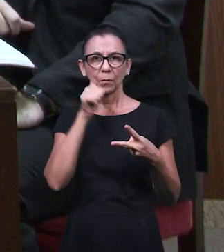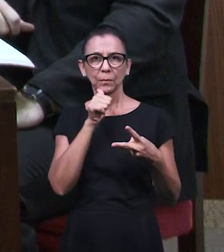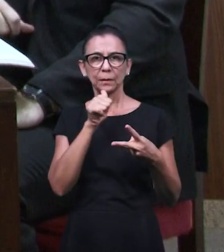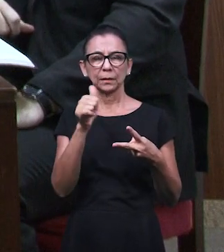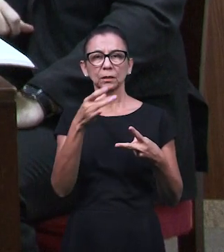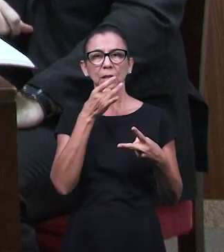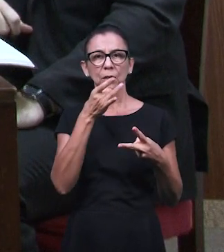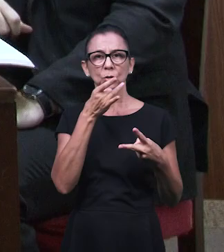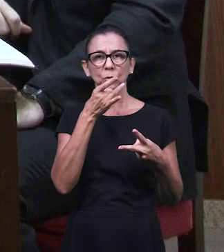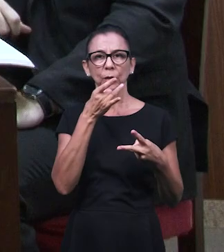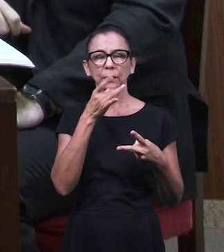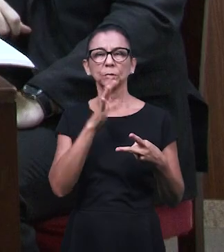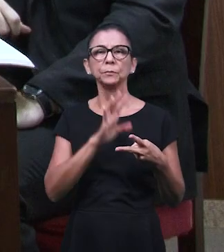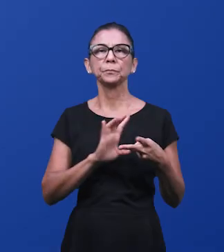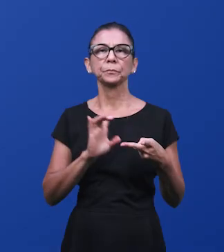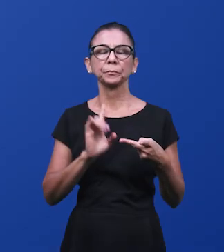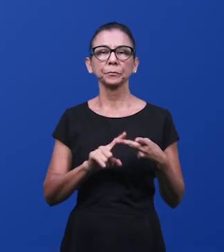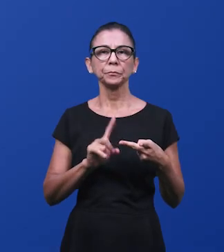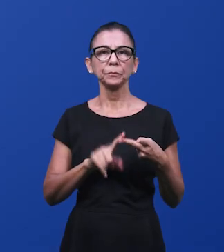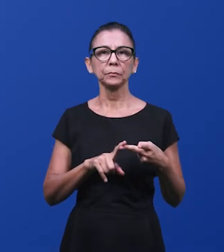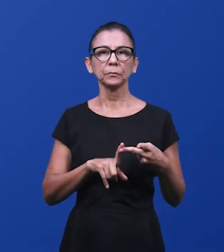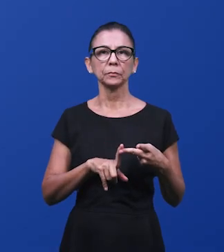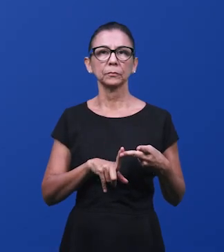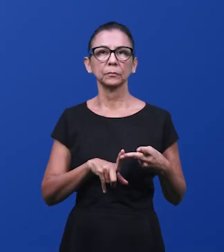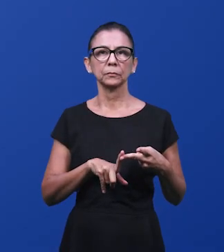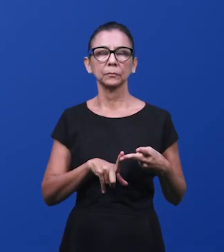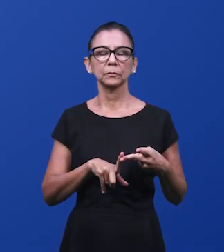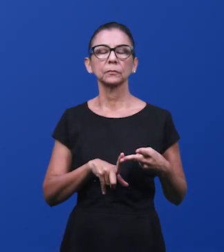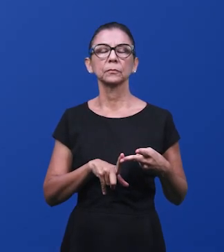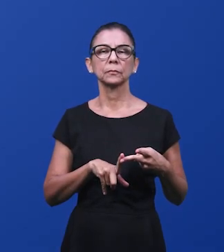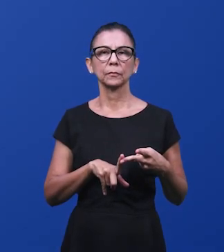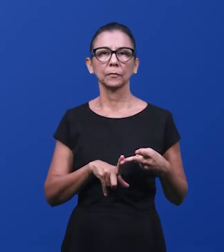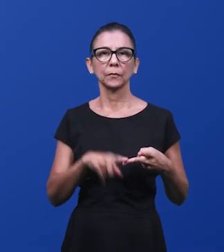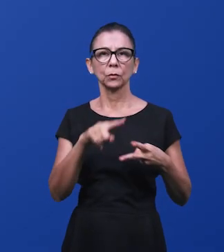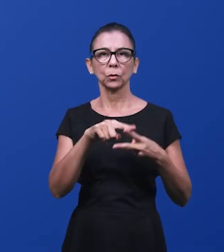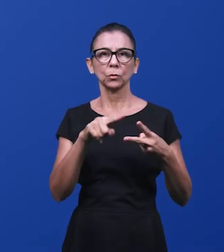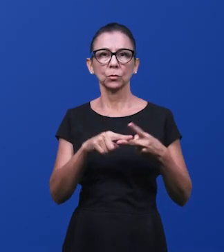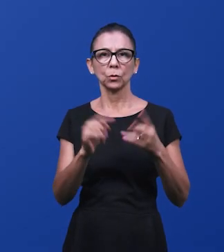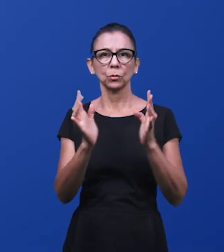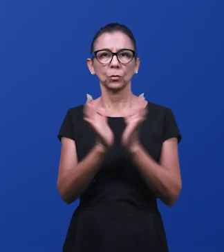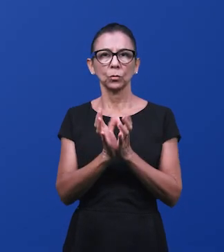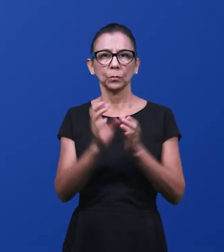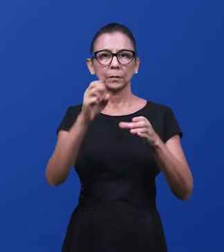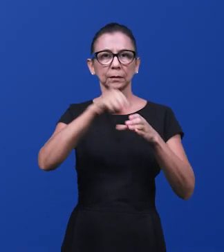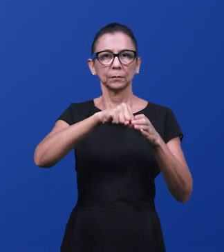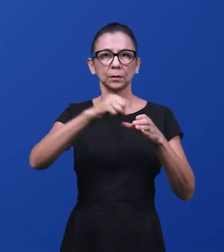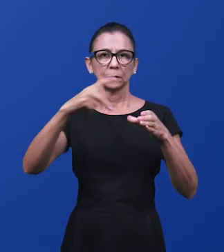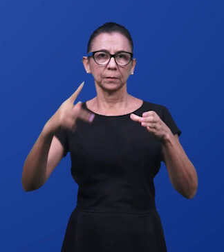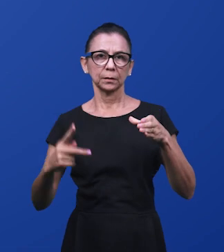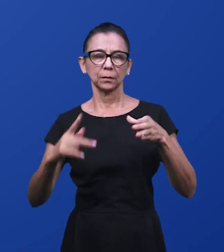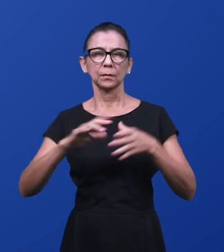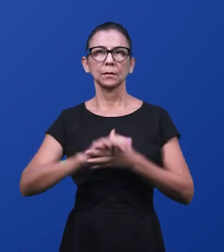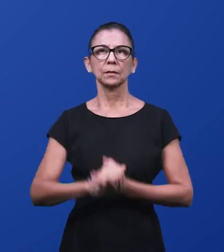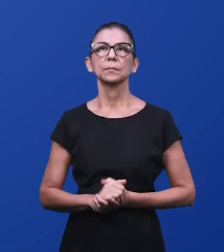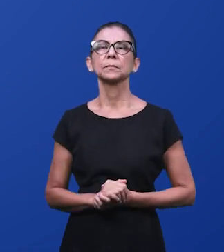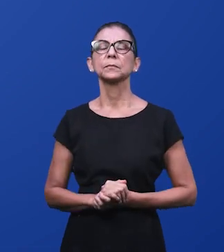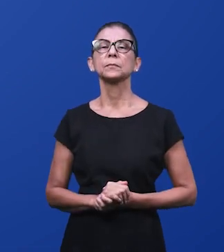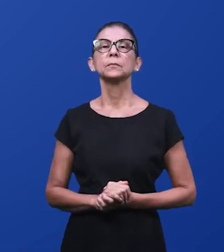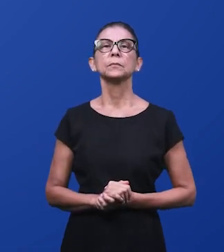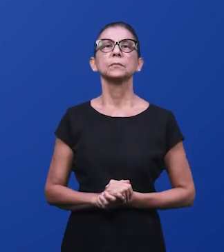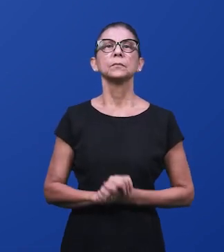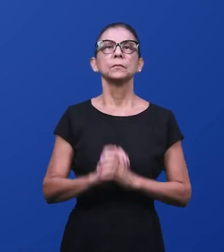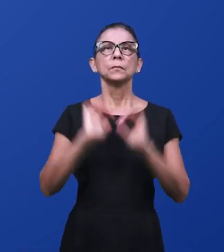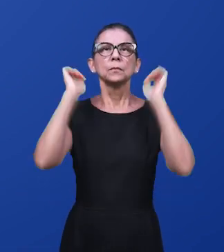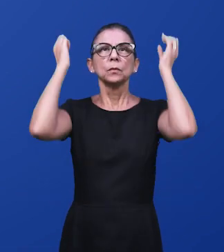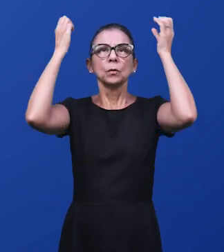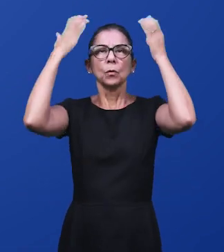Fortaleza, também do Semente Preciosa. Em resposta à pergunta número 5, o rei Salomão não permitiu que fossem usados na construção